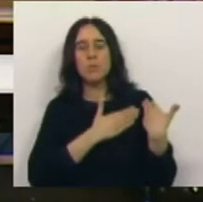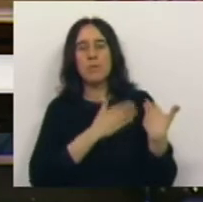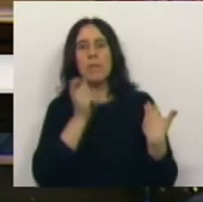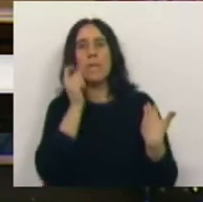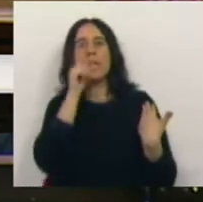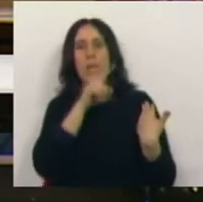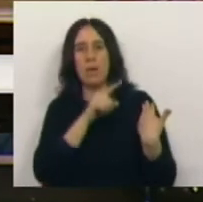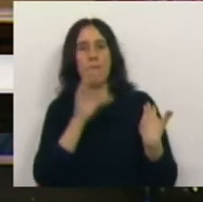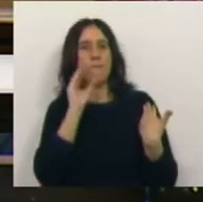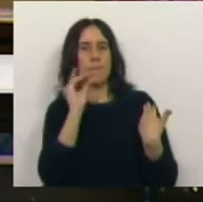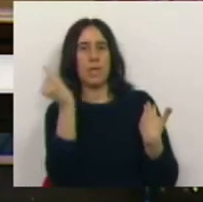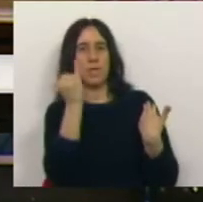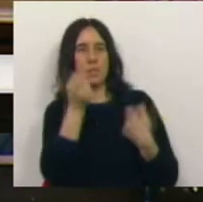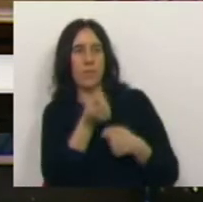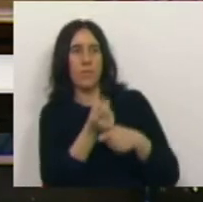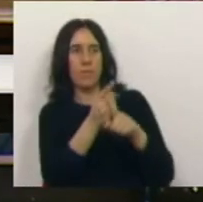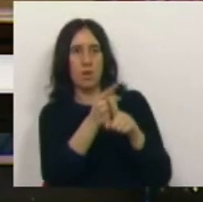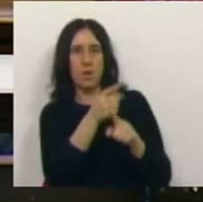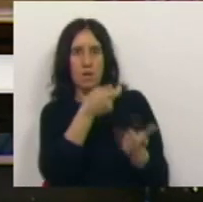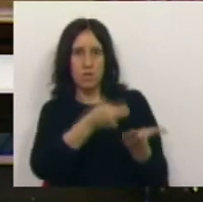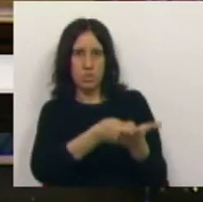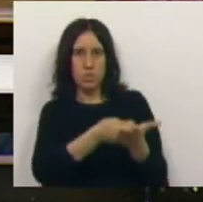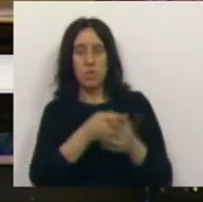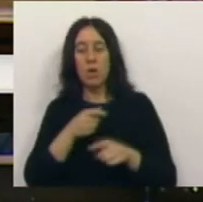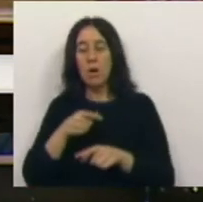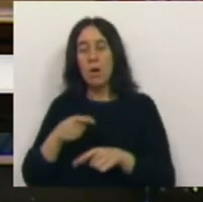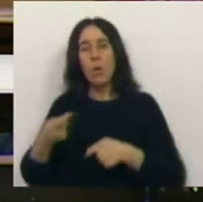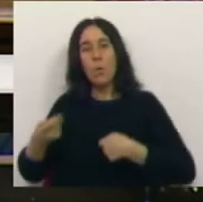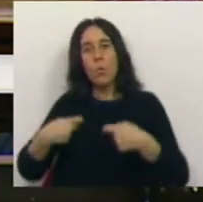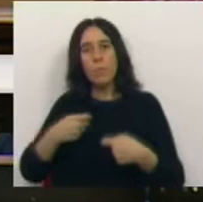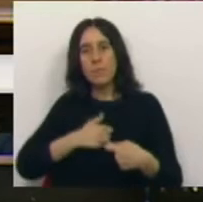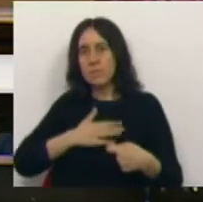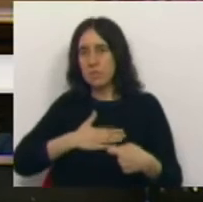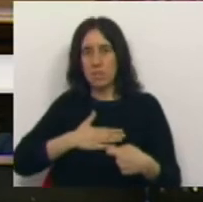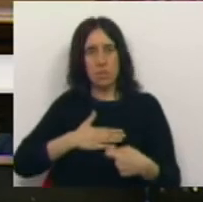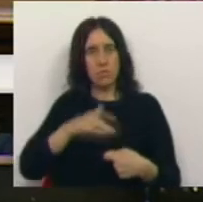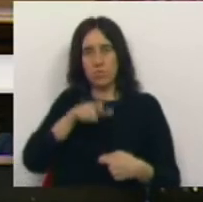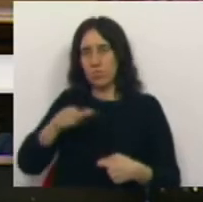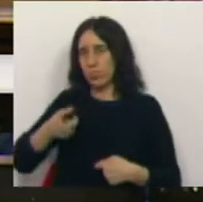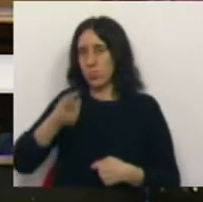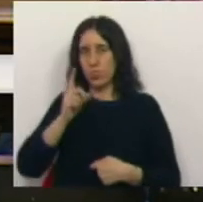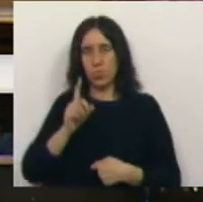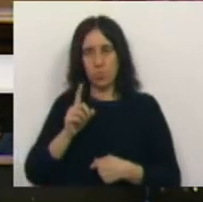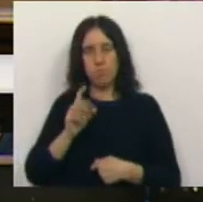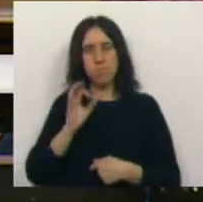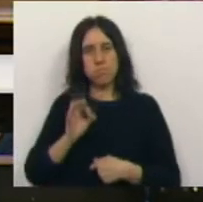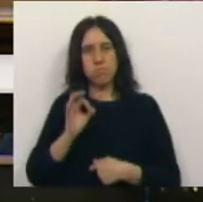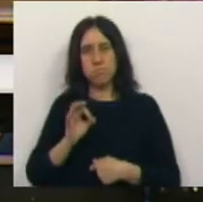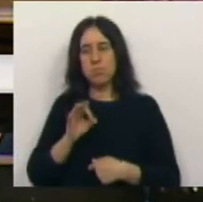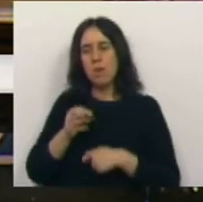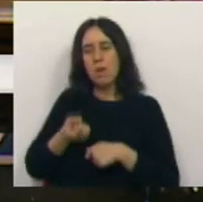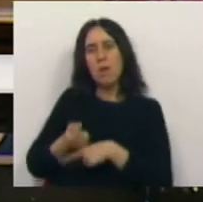das instituições financeiras e não dos comerciantes e estão a ser indevidamente